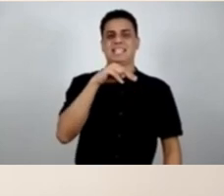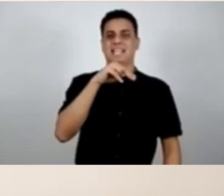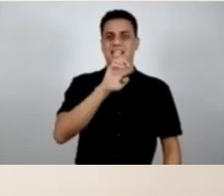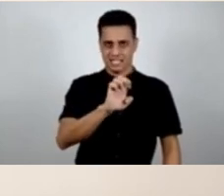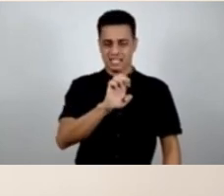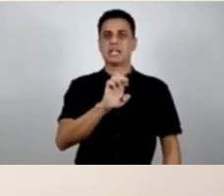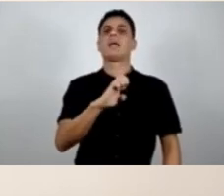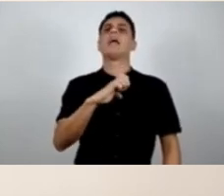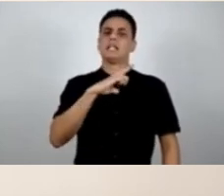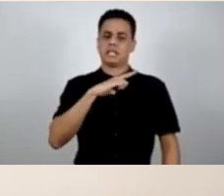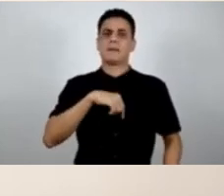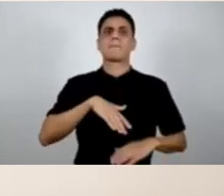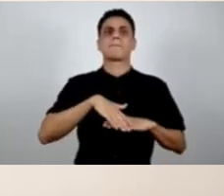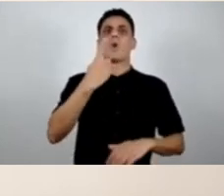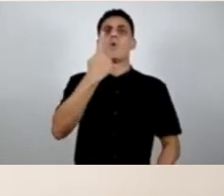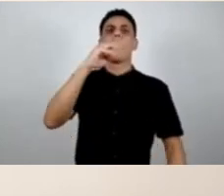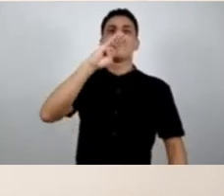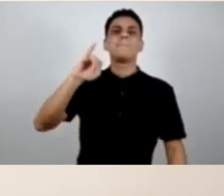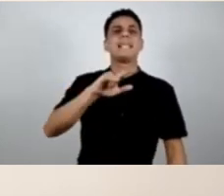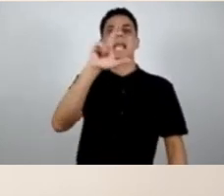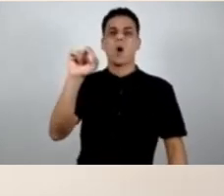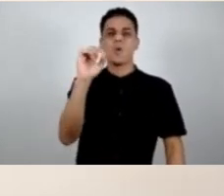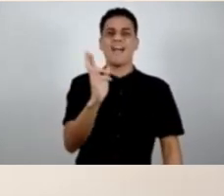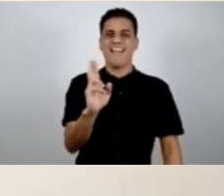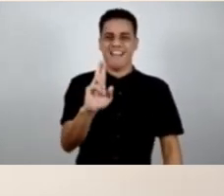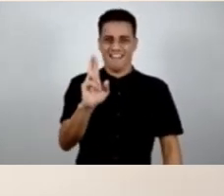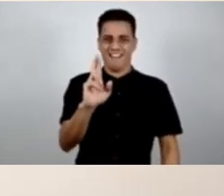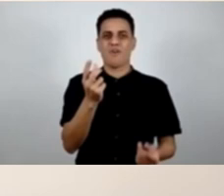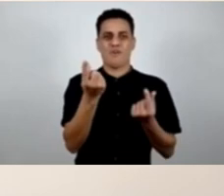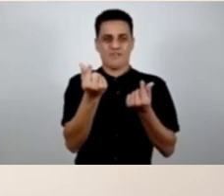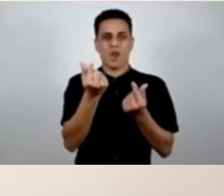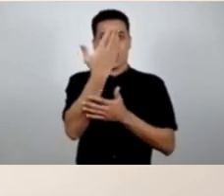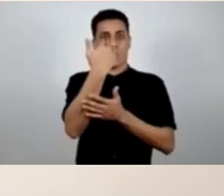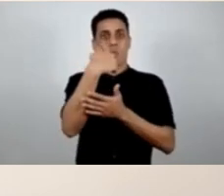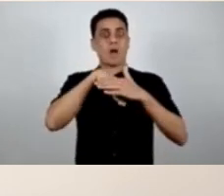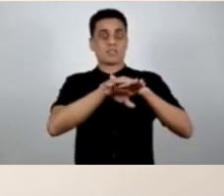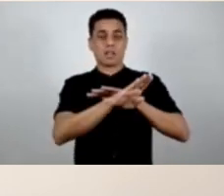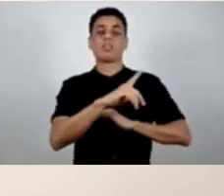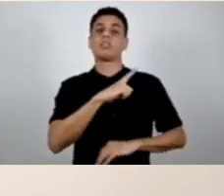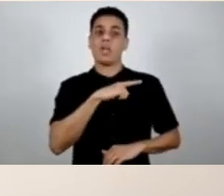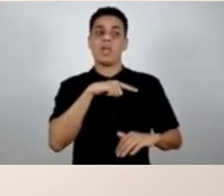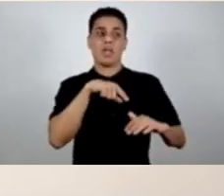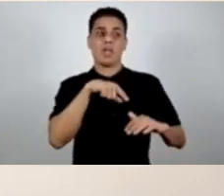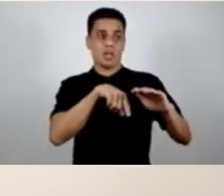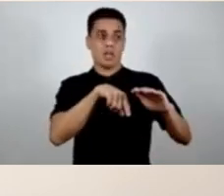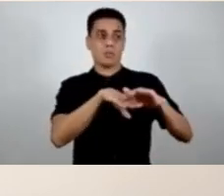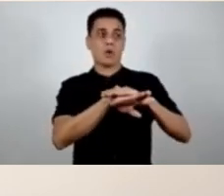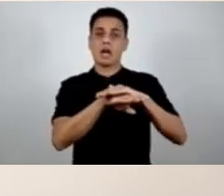ter mais de R$1 bilhão do setor guardado, não faz